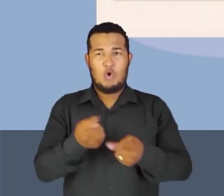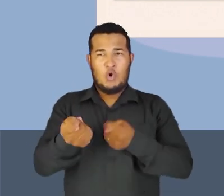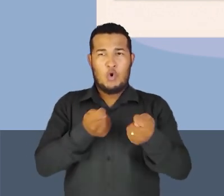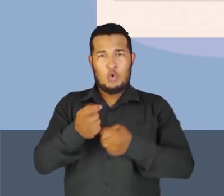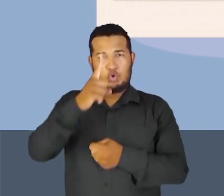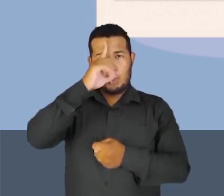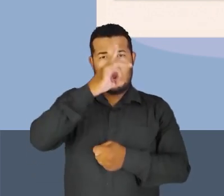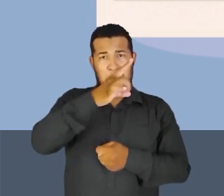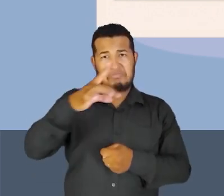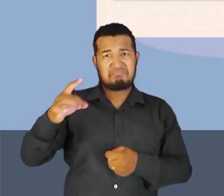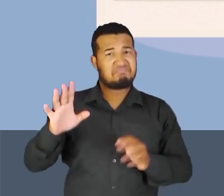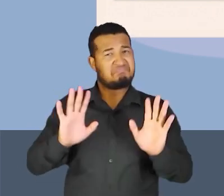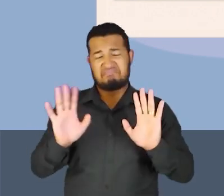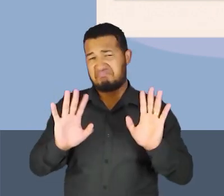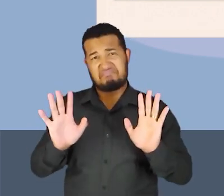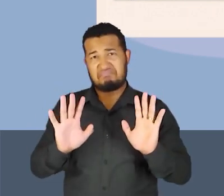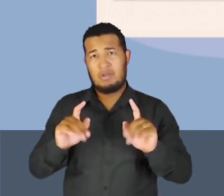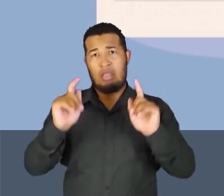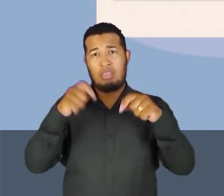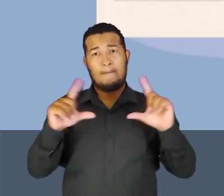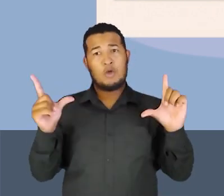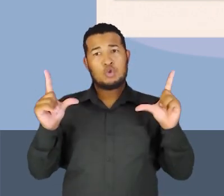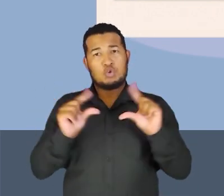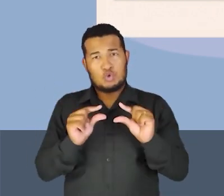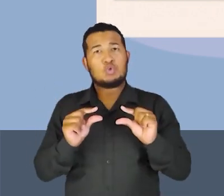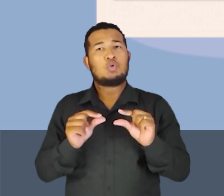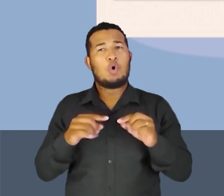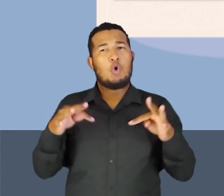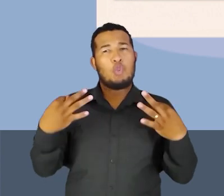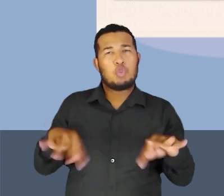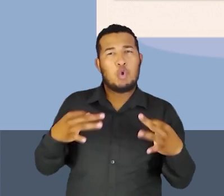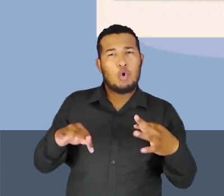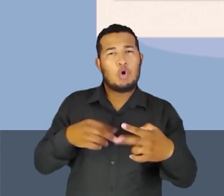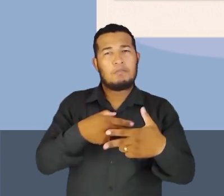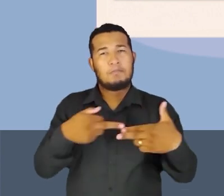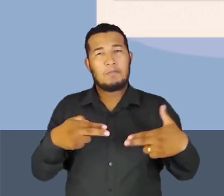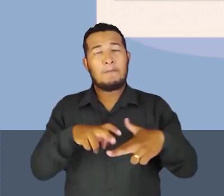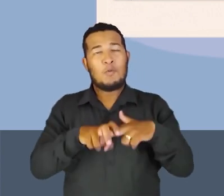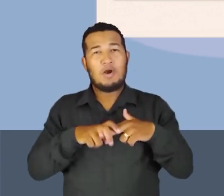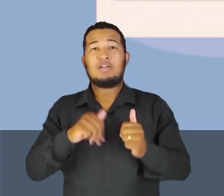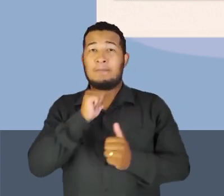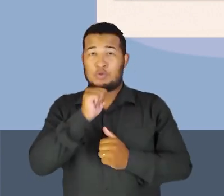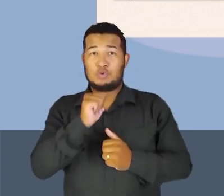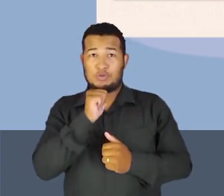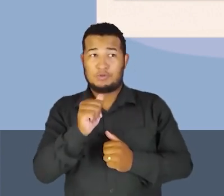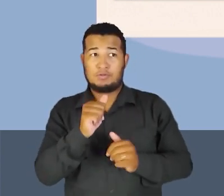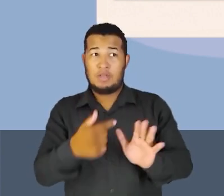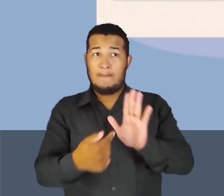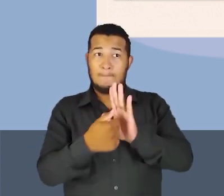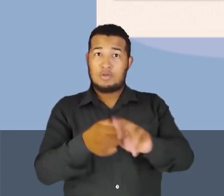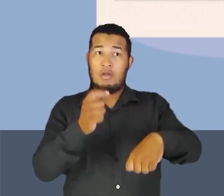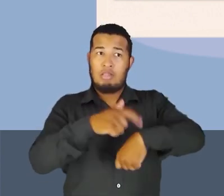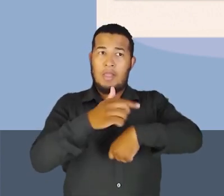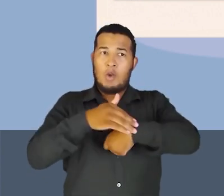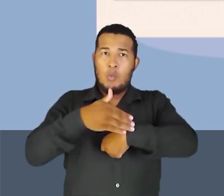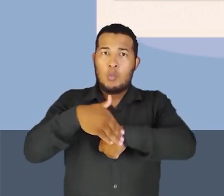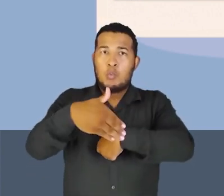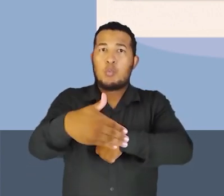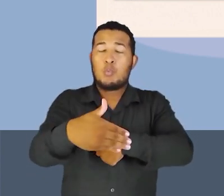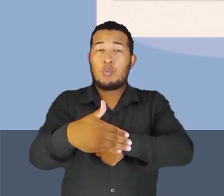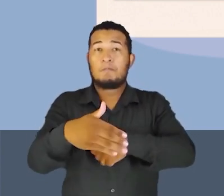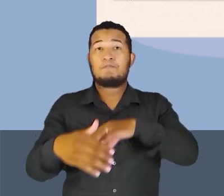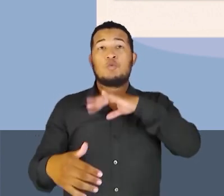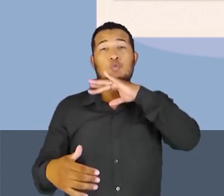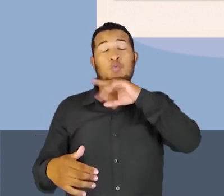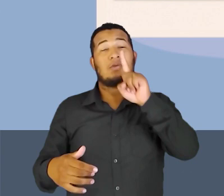diário, pode reduzir o fluxo ou dores relacionados à menstruação, apresenta um tempo de duração maior. E as